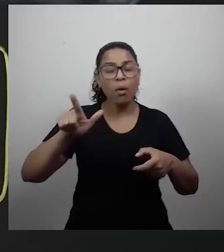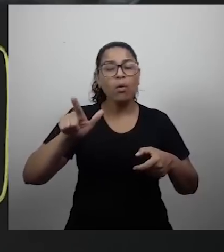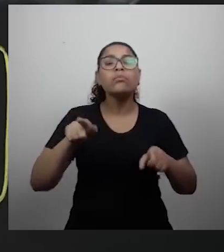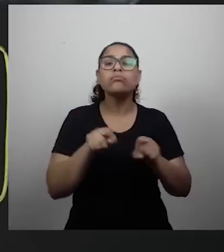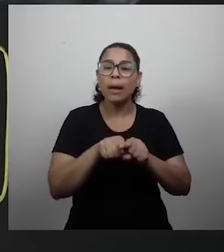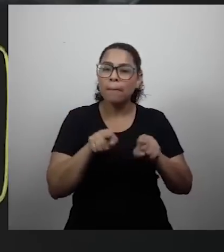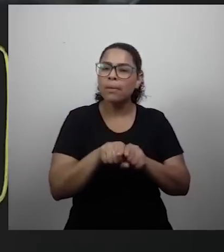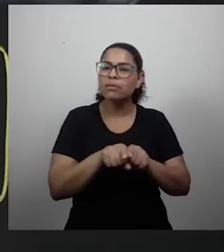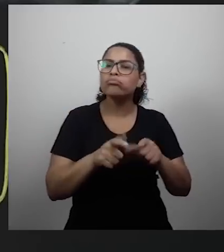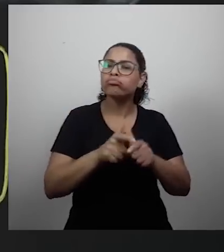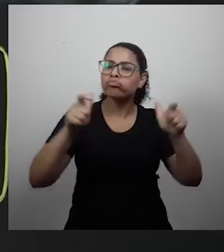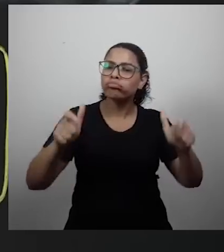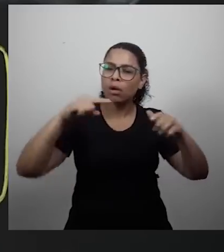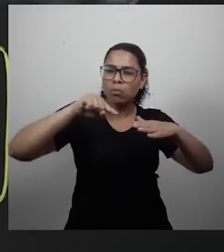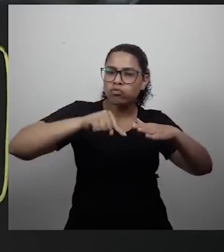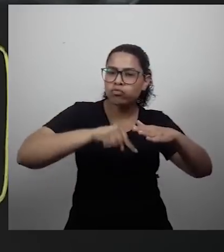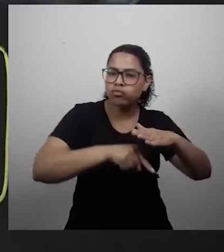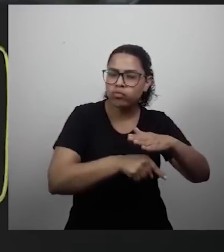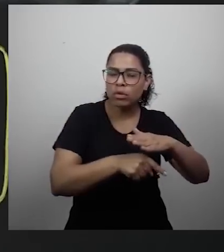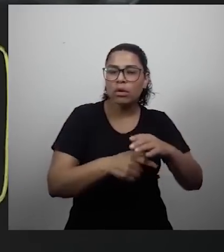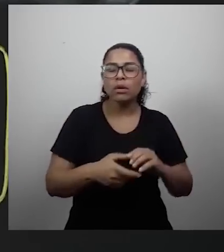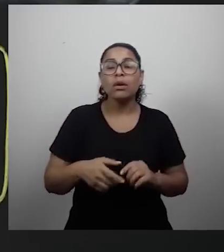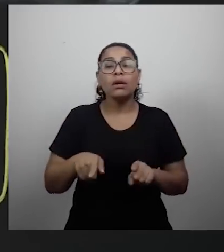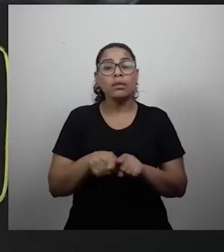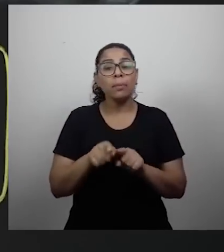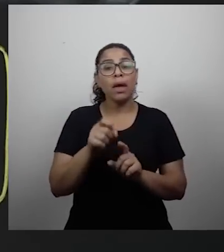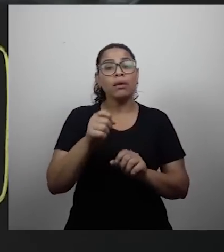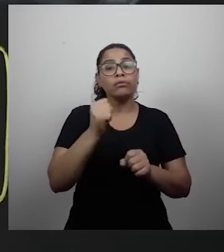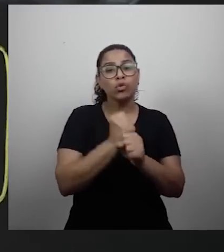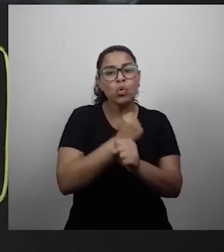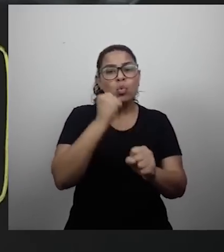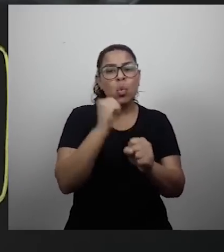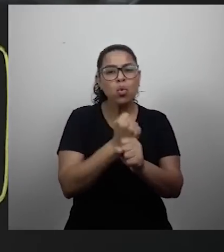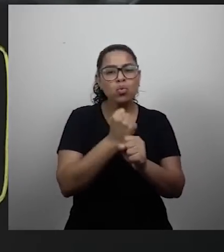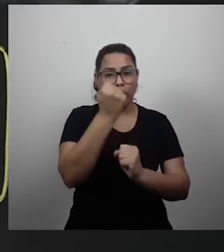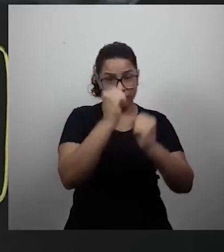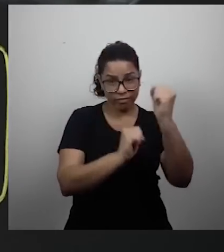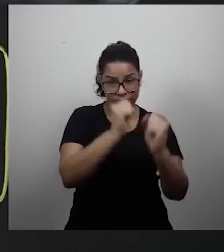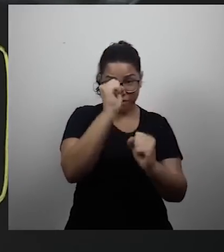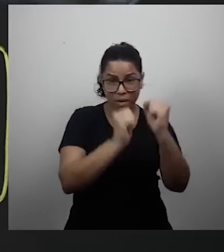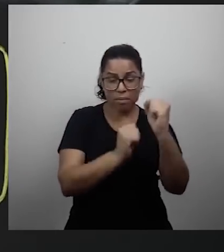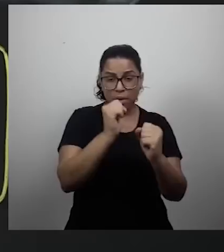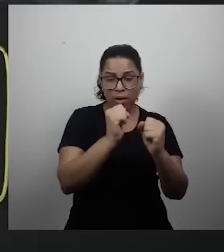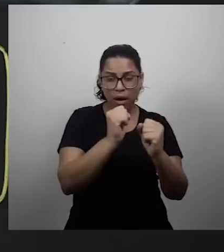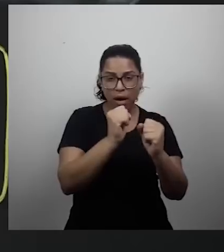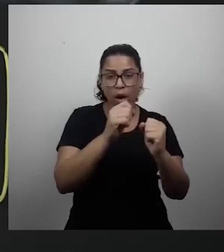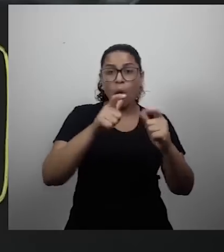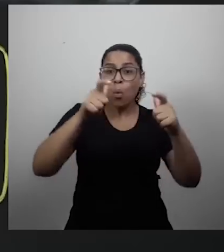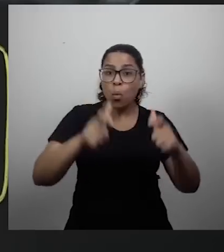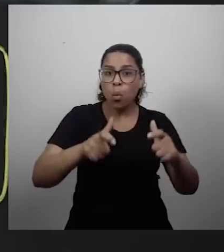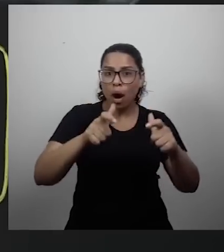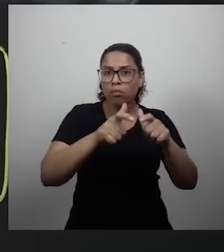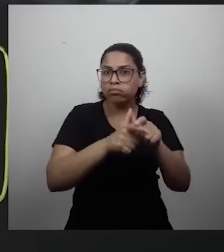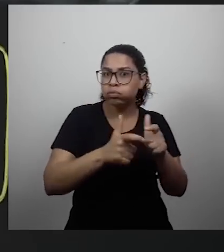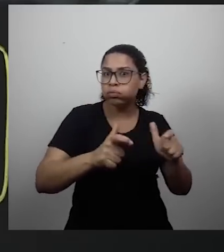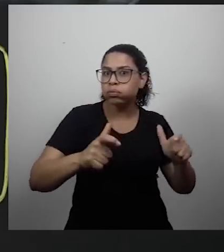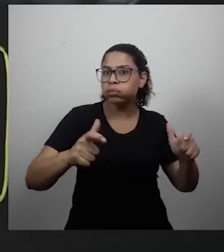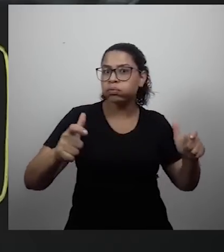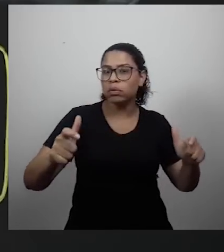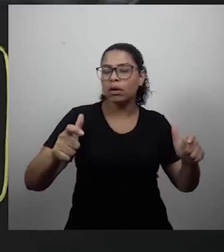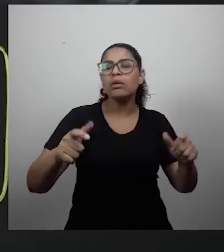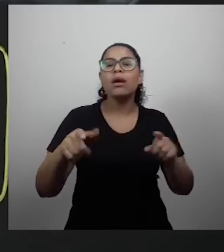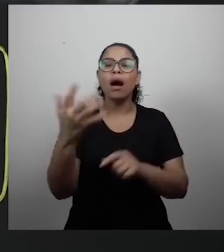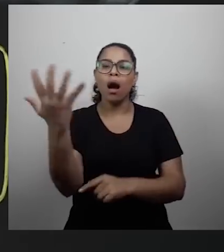são espaços grandes, né, isso levou à derrubada de árvores. Então a exploração dos recursos,